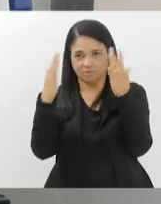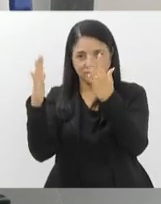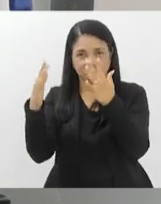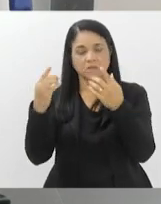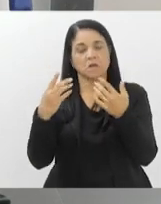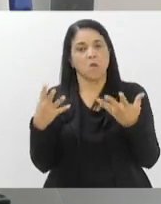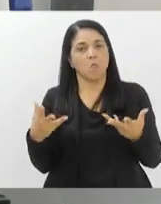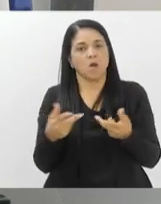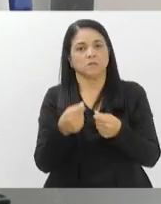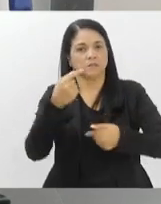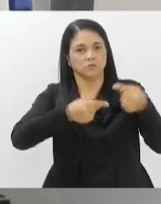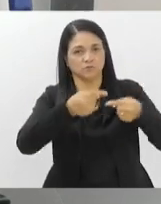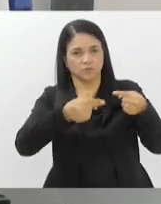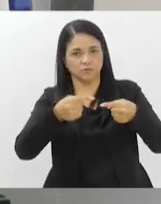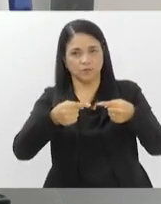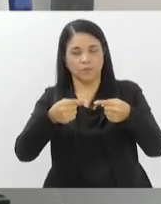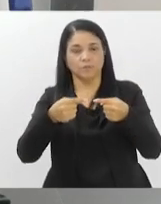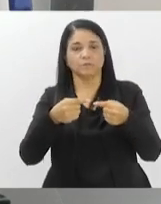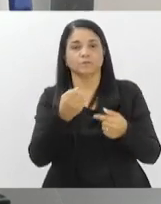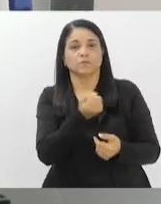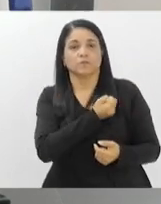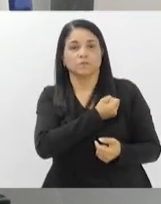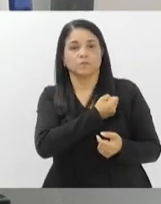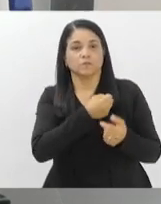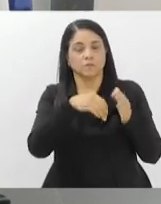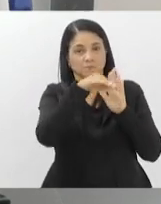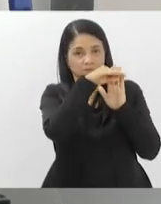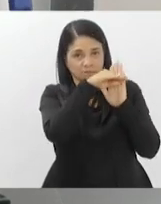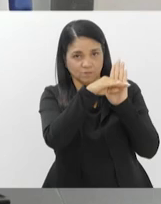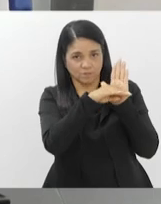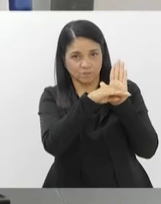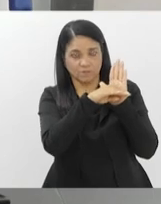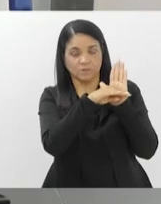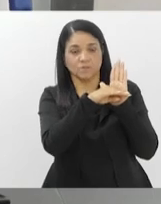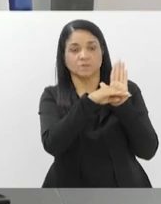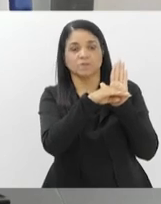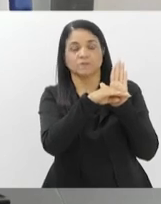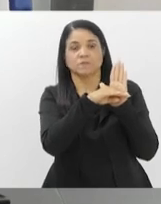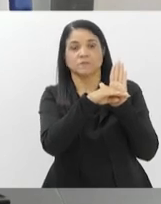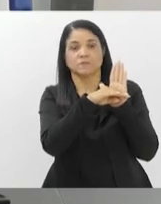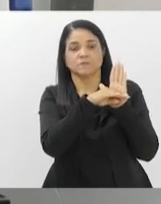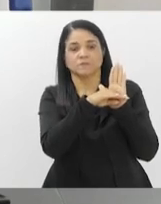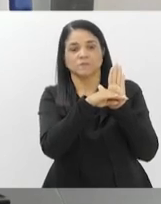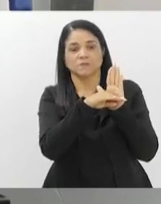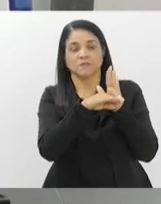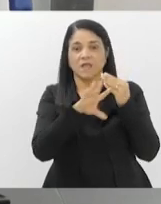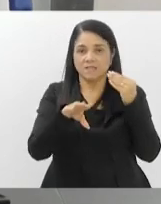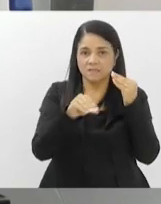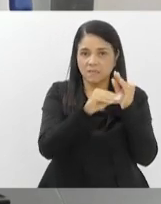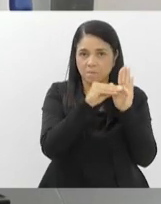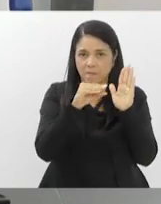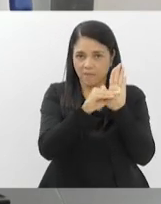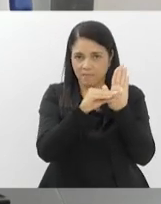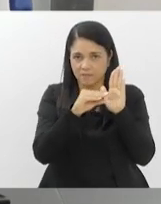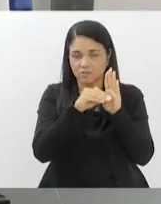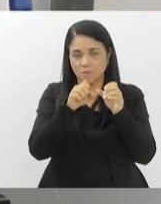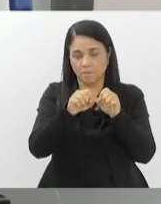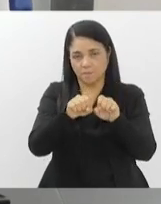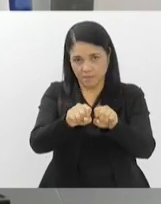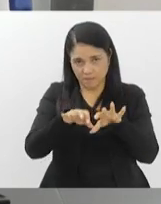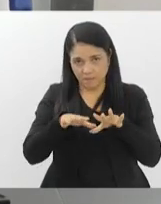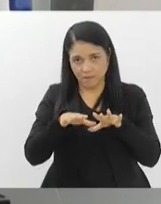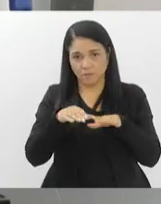da discussão. Tem o item 1 agora da pauta, aí já é da pauta, que são as emendas de plenário ao projeto de